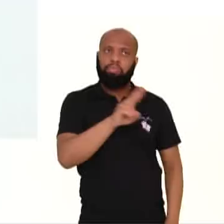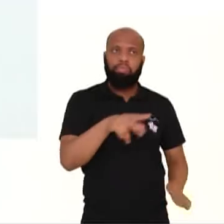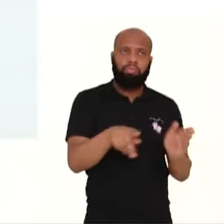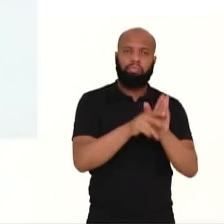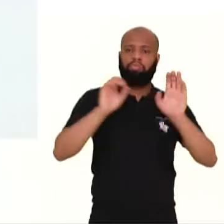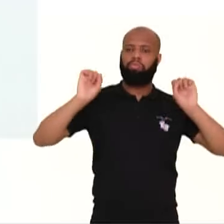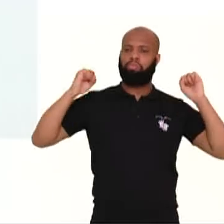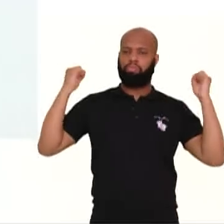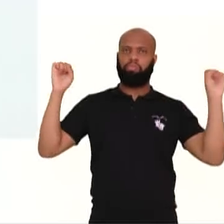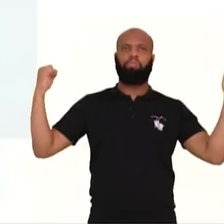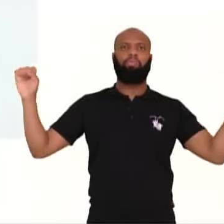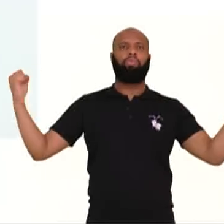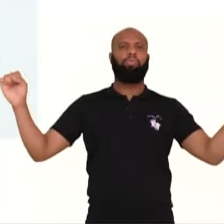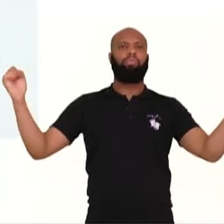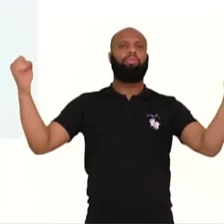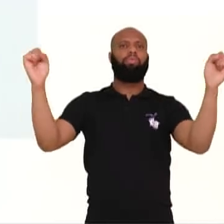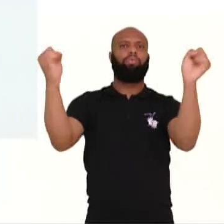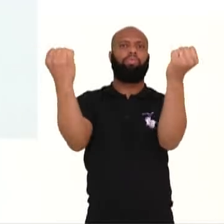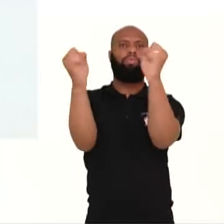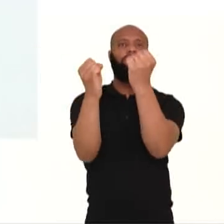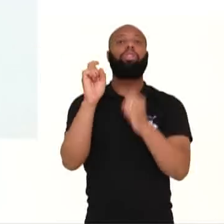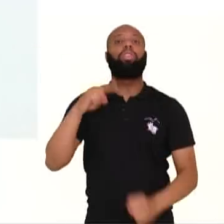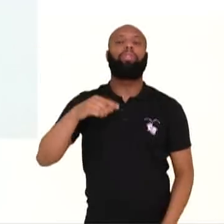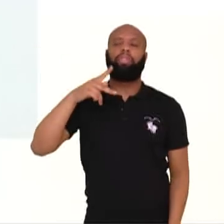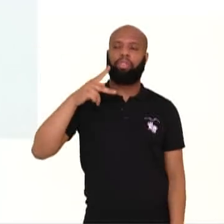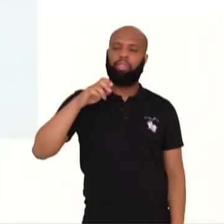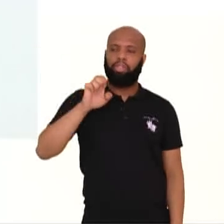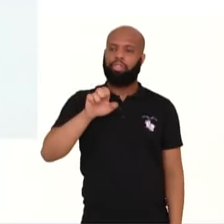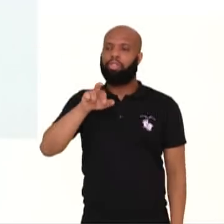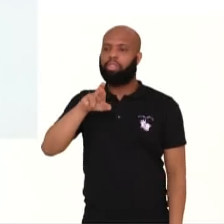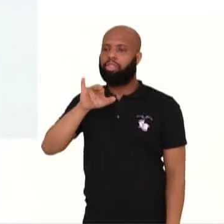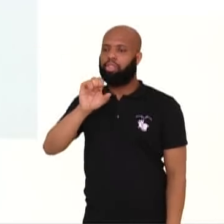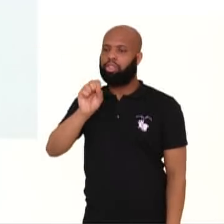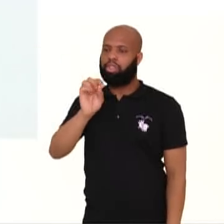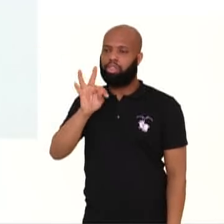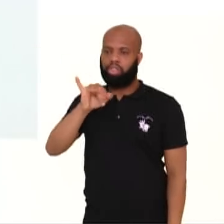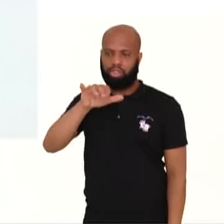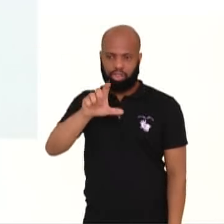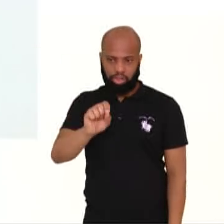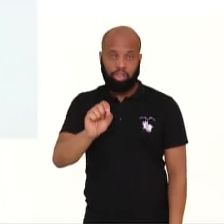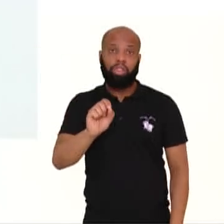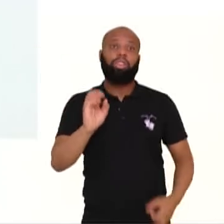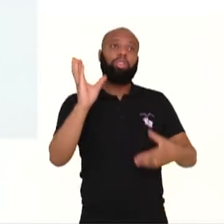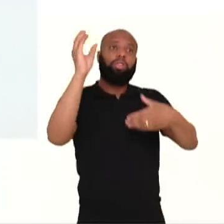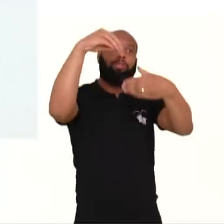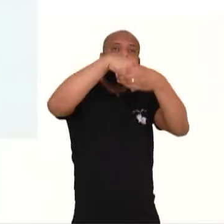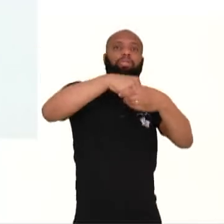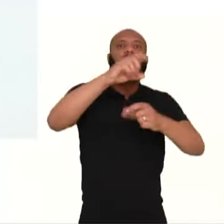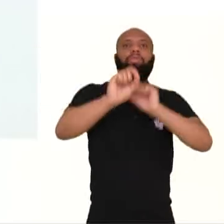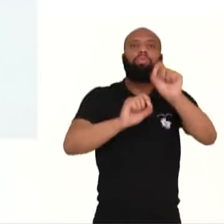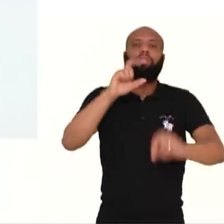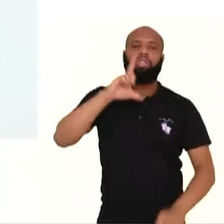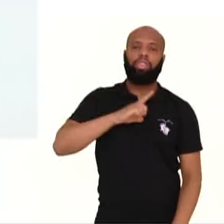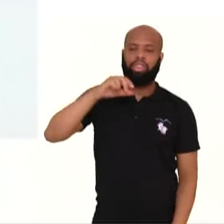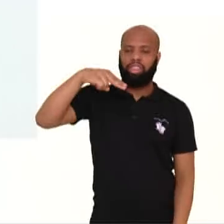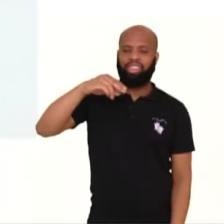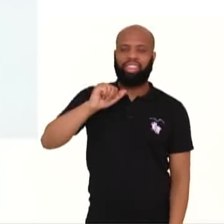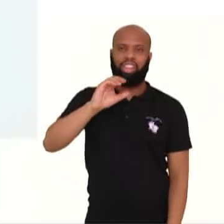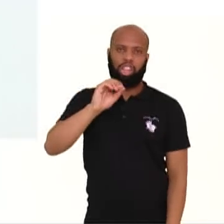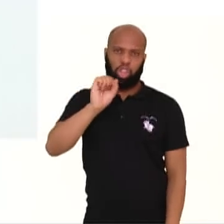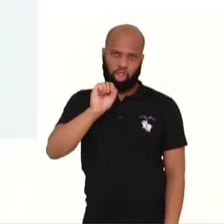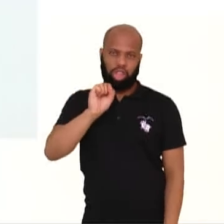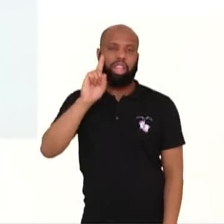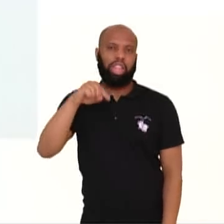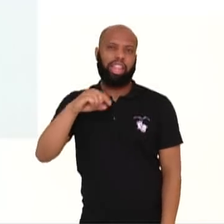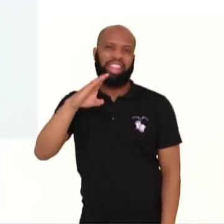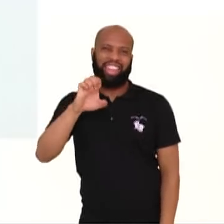colunas, os pontinhos que você vê ao redor do templo. E lá dentro o naos, né? Depois numa